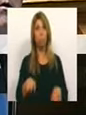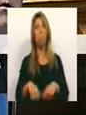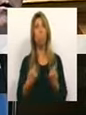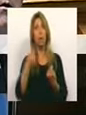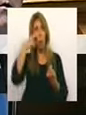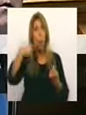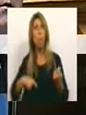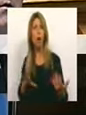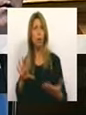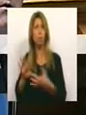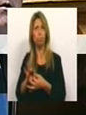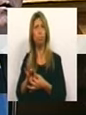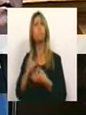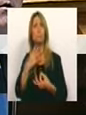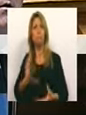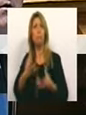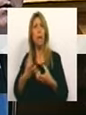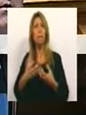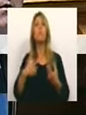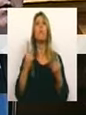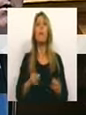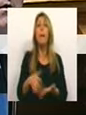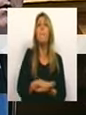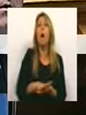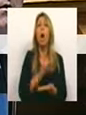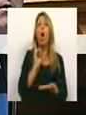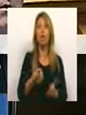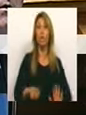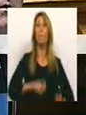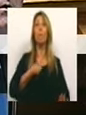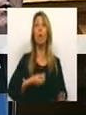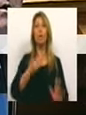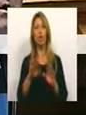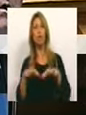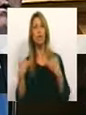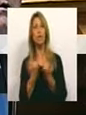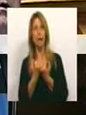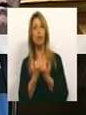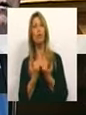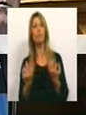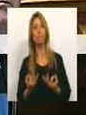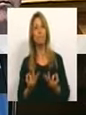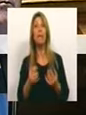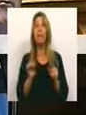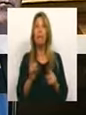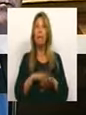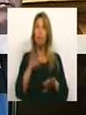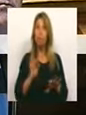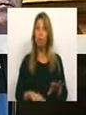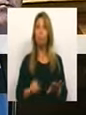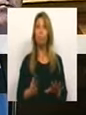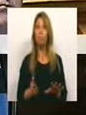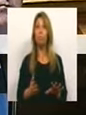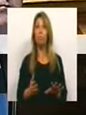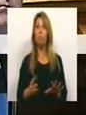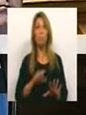humanista, cuja essência reside nas preocupações sociais. E por isso, e nessa linha,